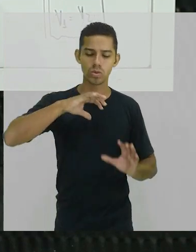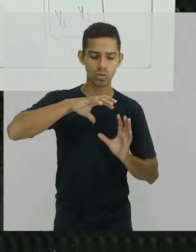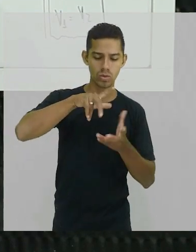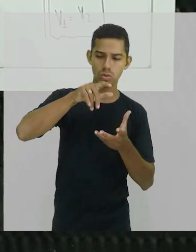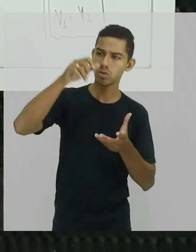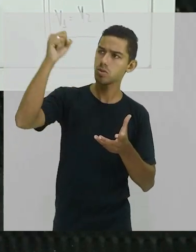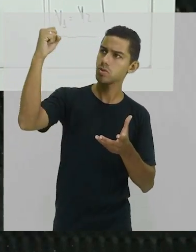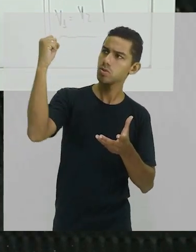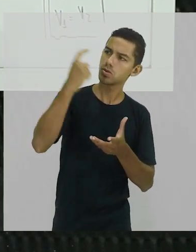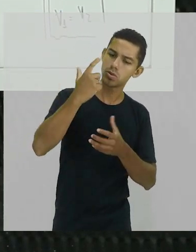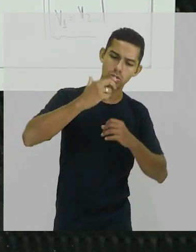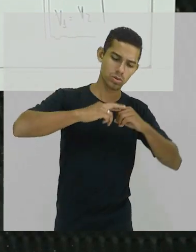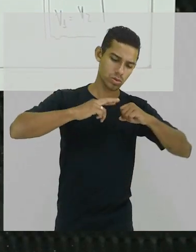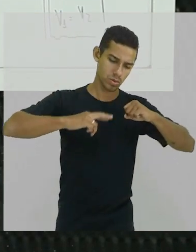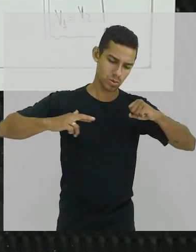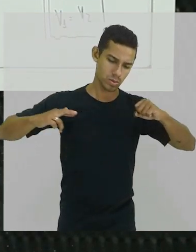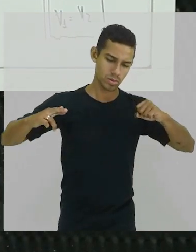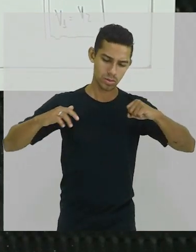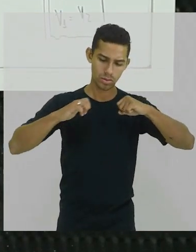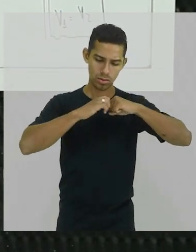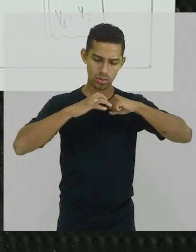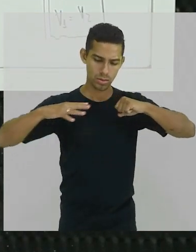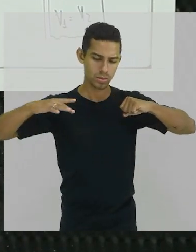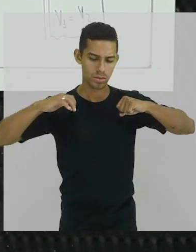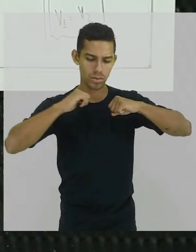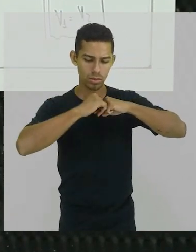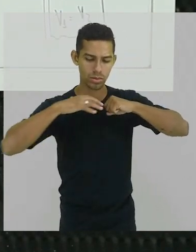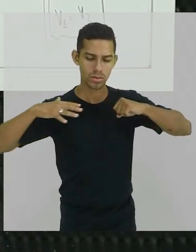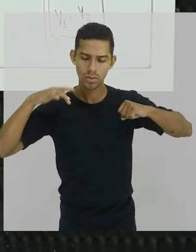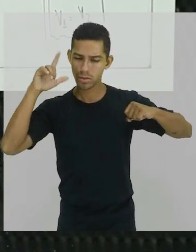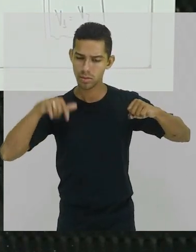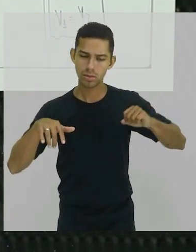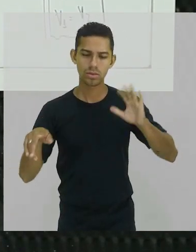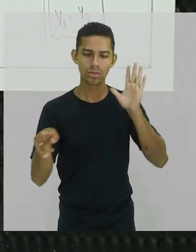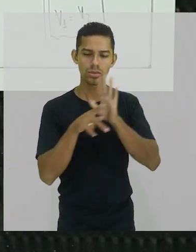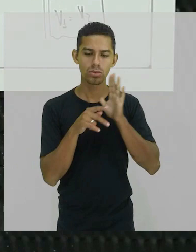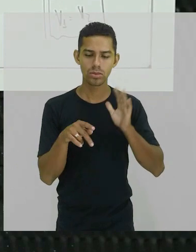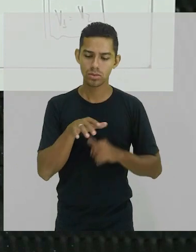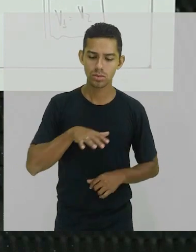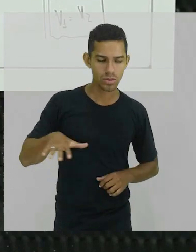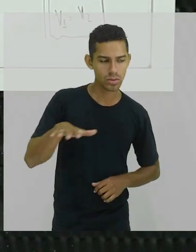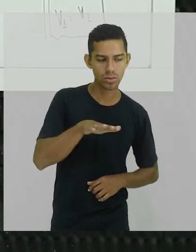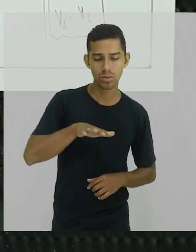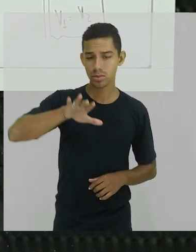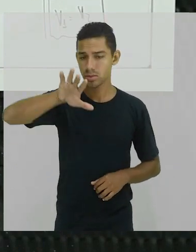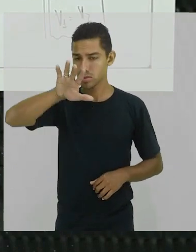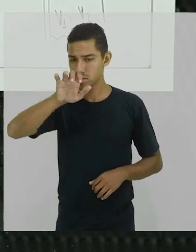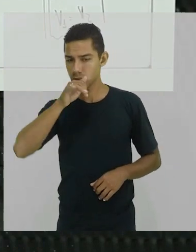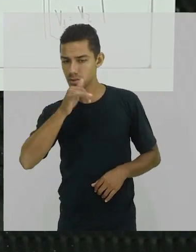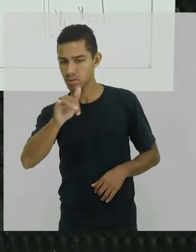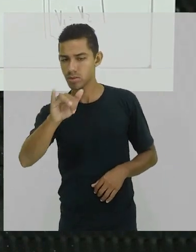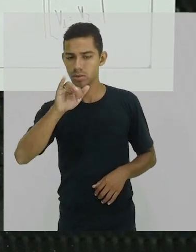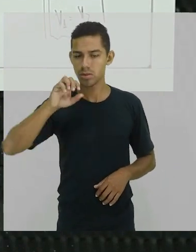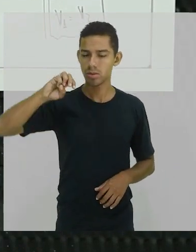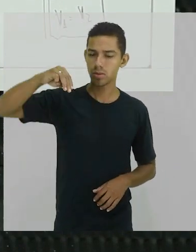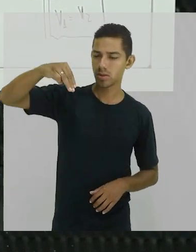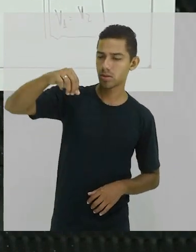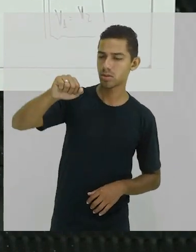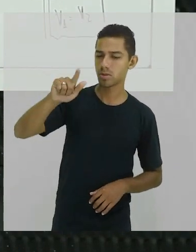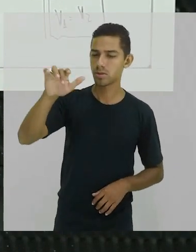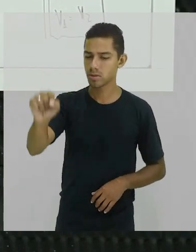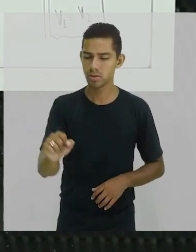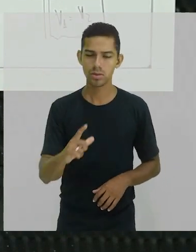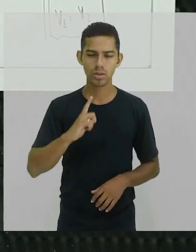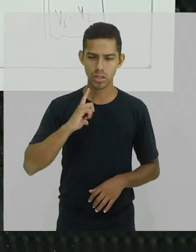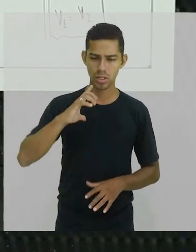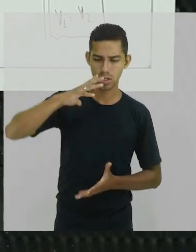luz visível, através de um espectro. Nós chamamos isso de espectro eletromagnético. Então, dentro desse espectro eletromagnético, que tem raio-x, que tem raio